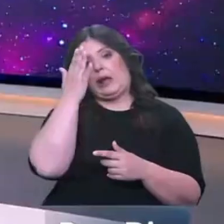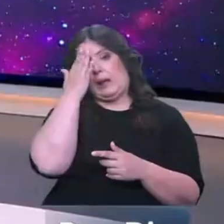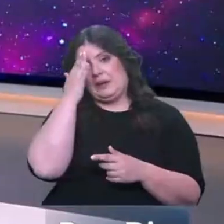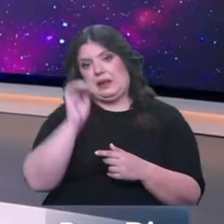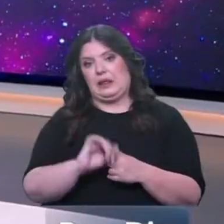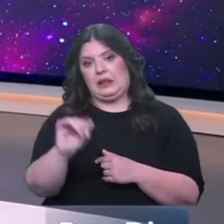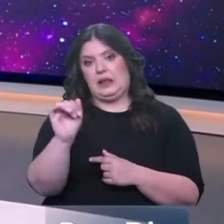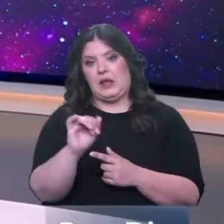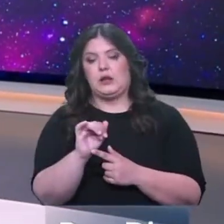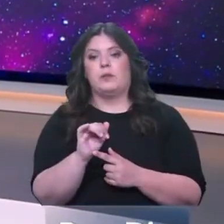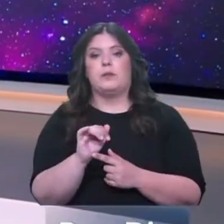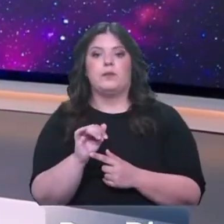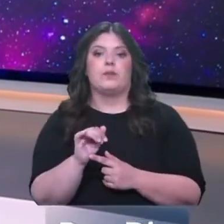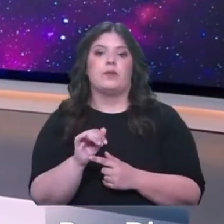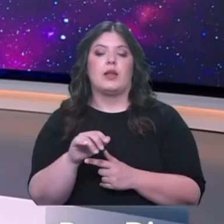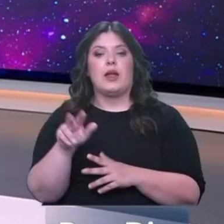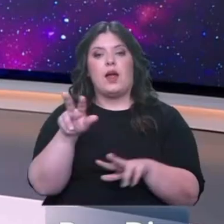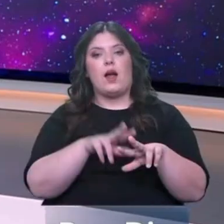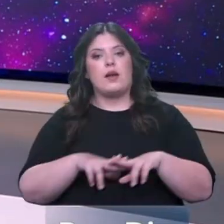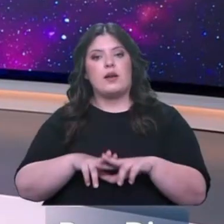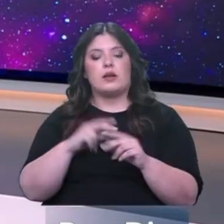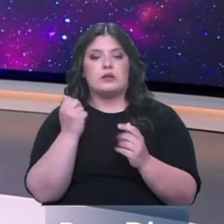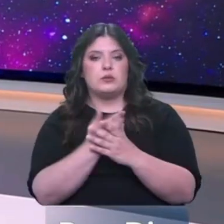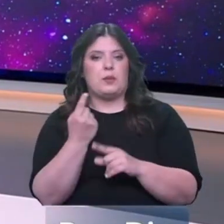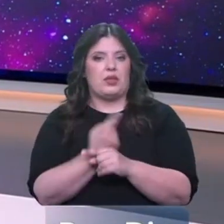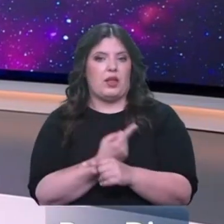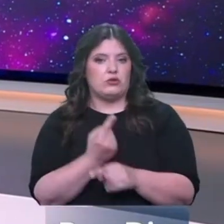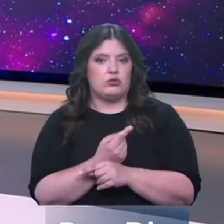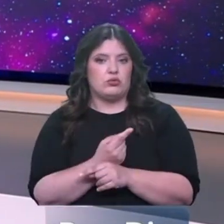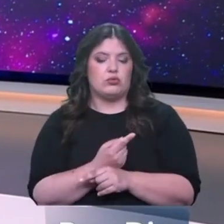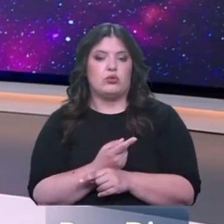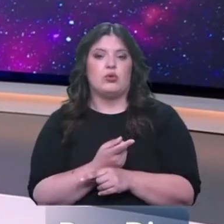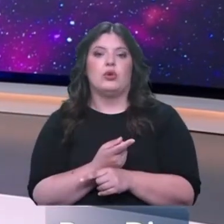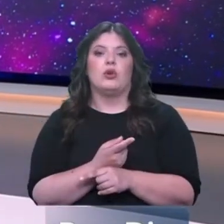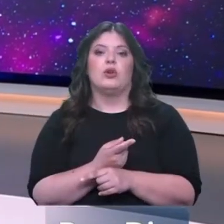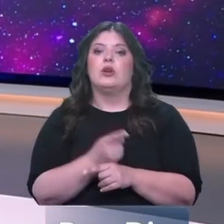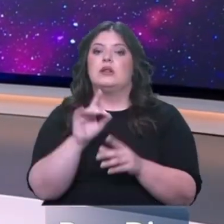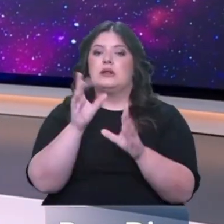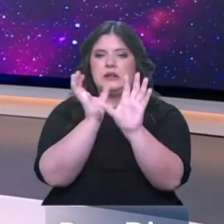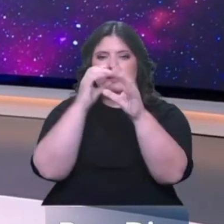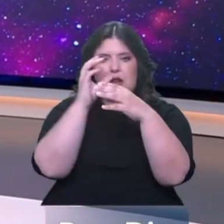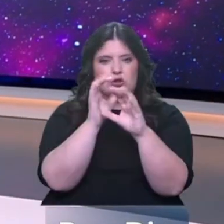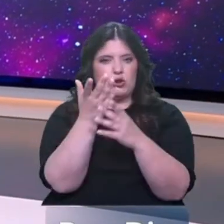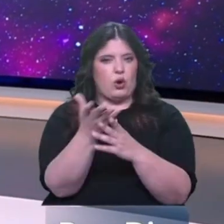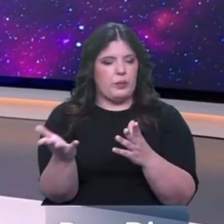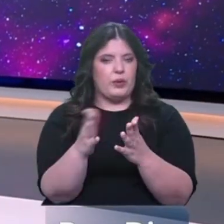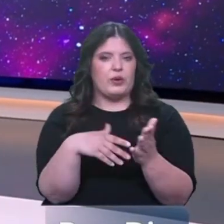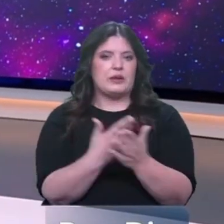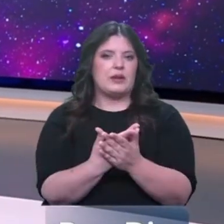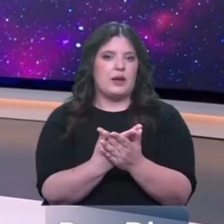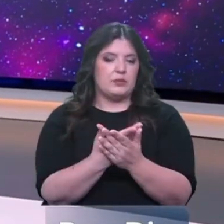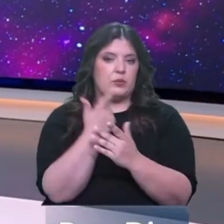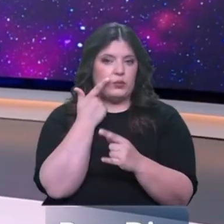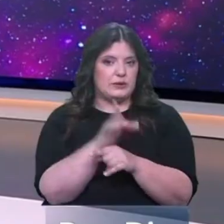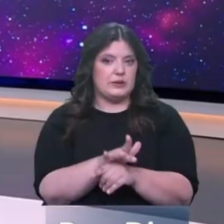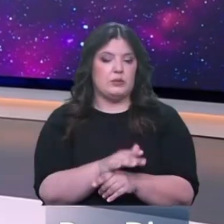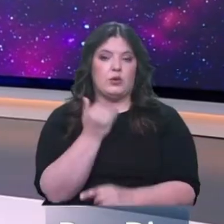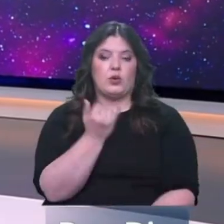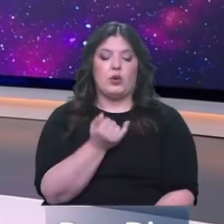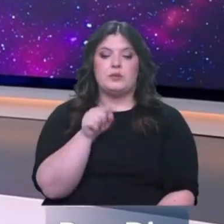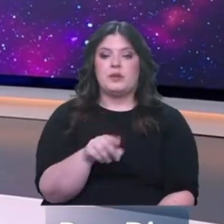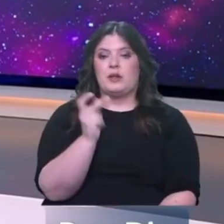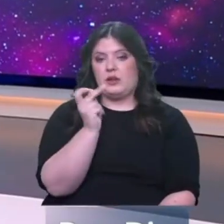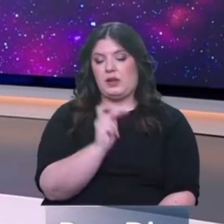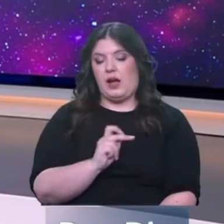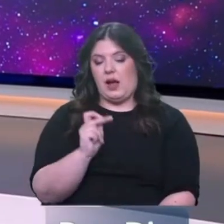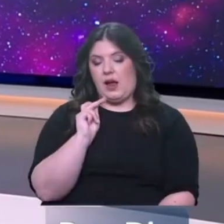de análise, processamento de dados deste telescópio, o que levaria, por exemplo, 2000 anos ao